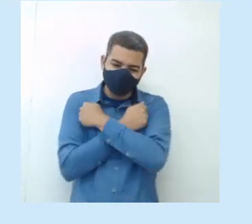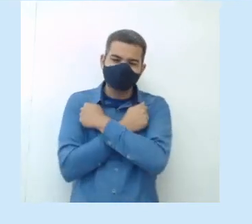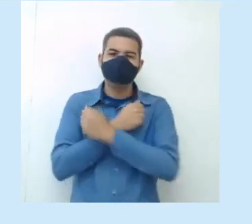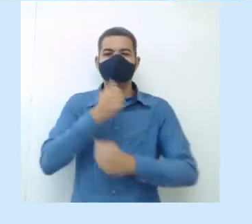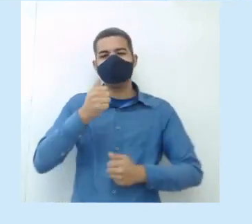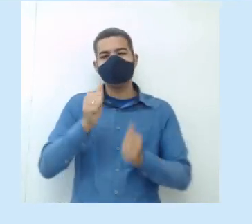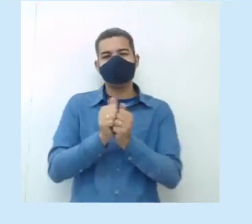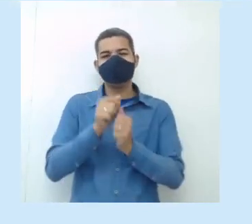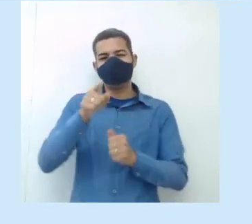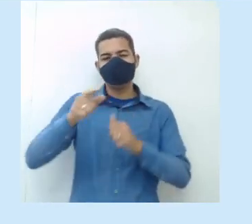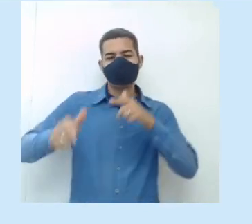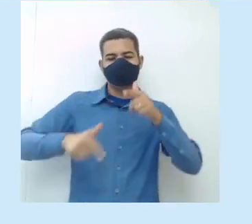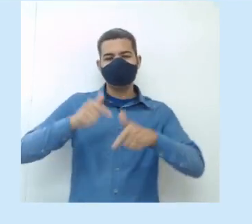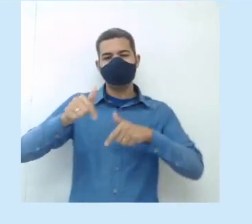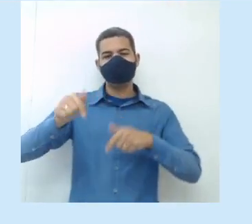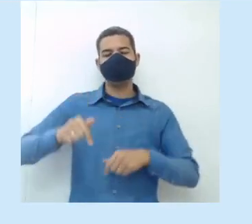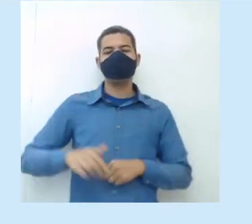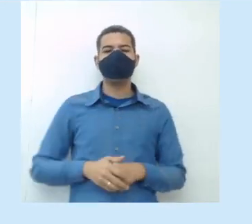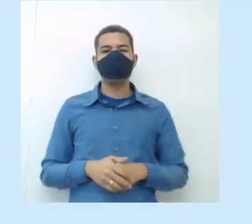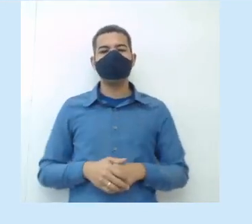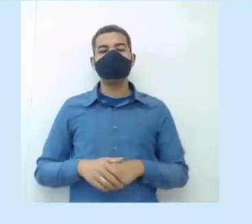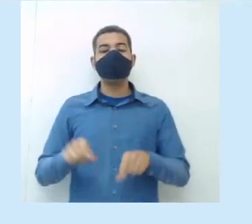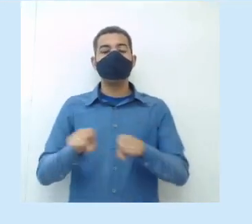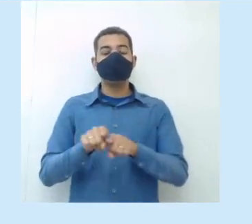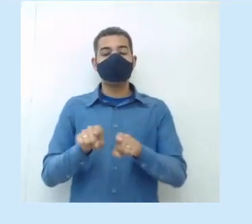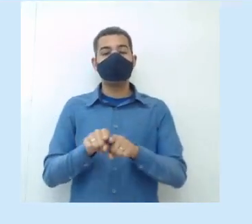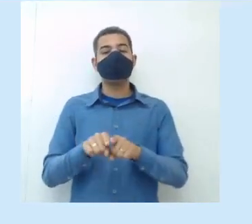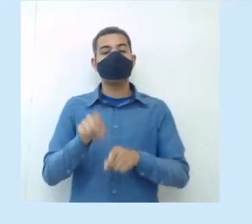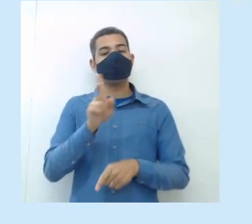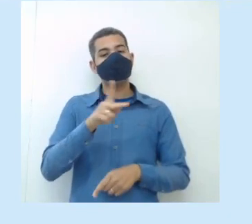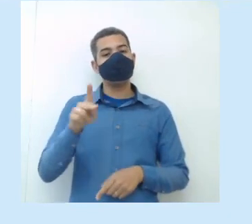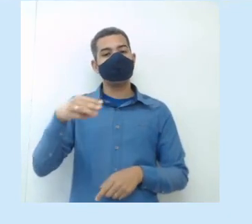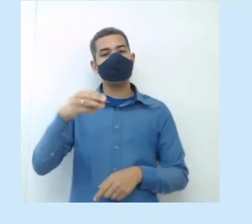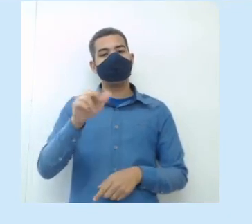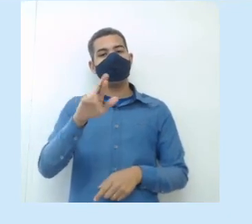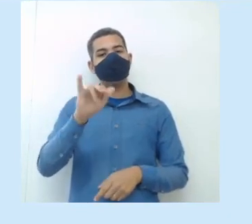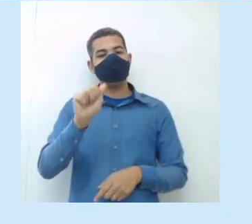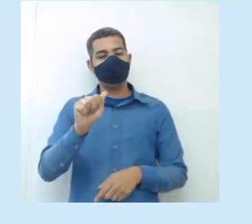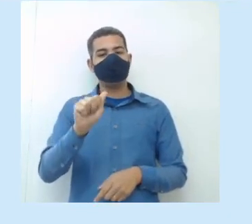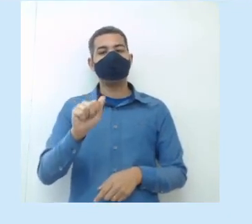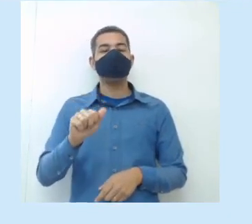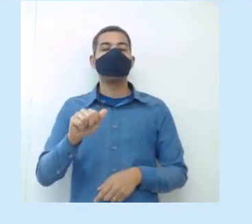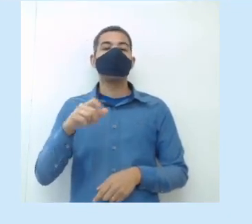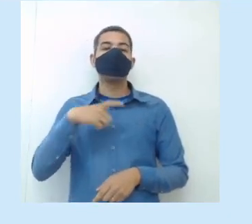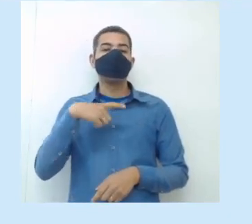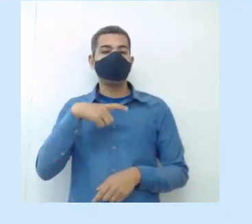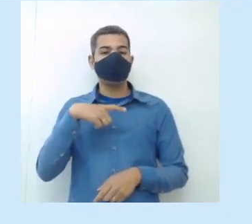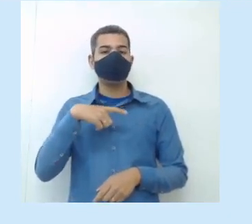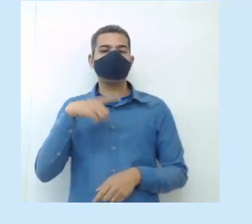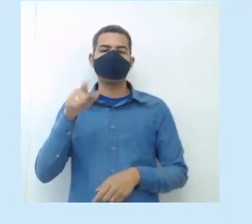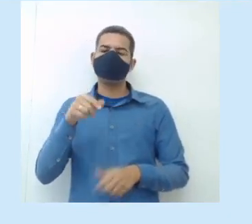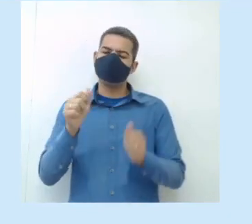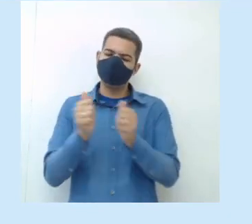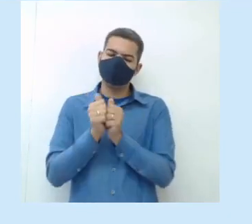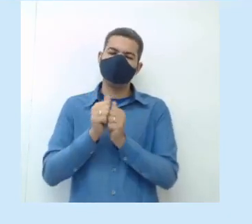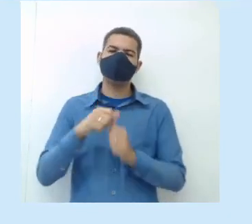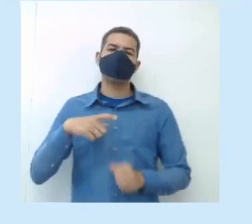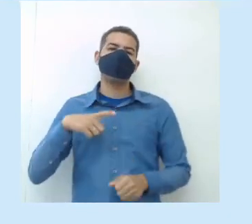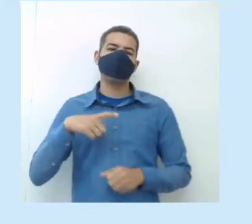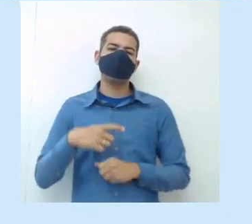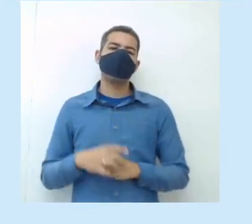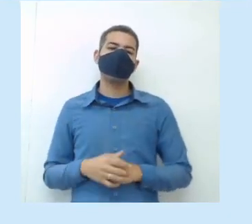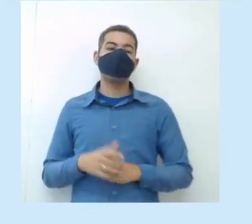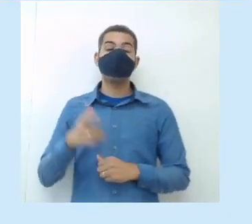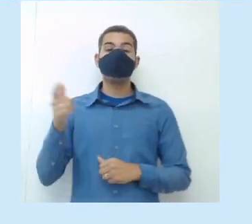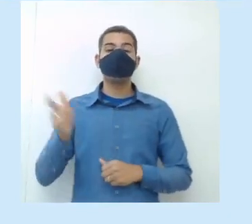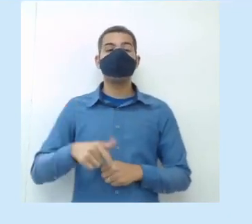junto conosco aqui. Lembrando, professora Mari Aragão também tem utilizado demais, é nossa parceiraça. E eu não posso